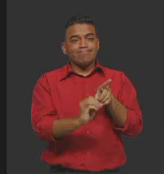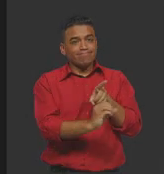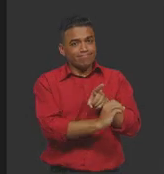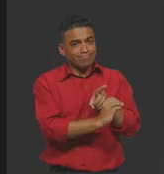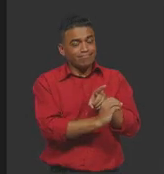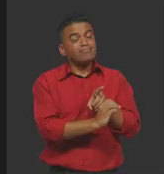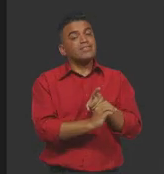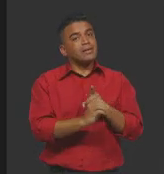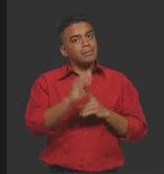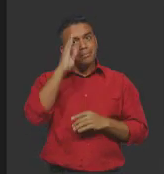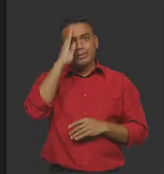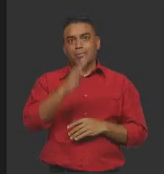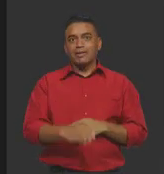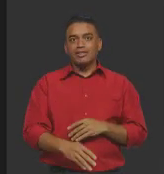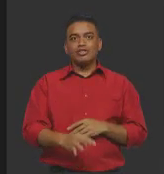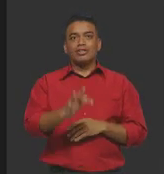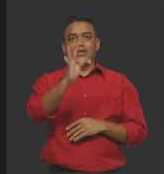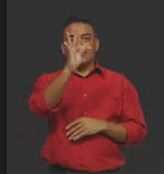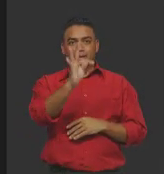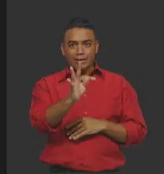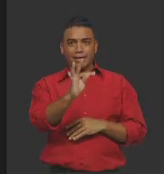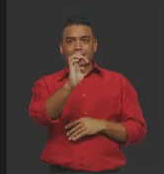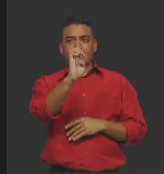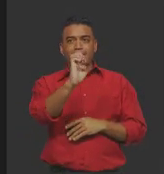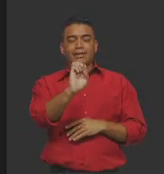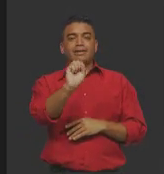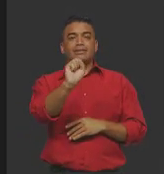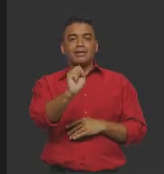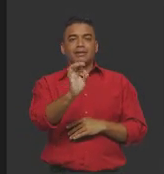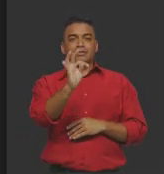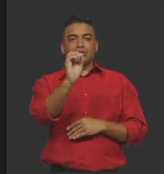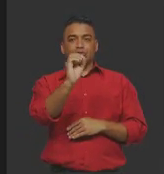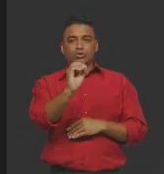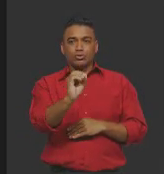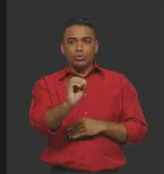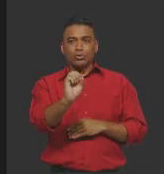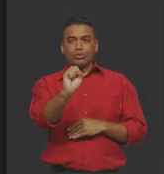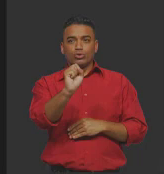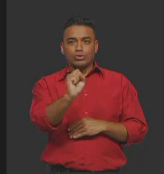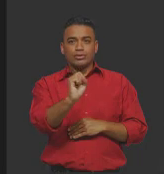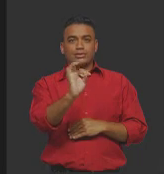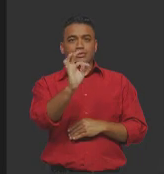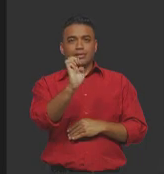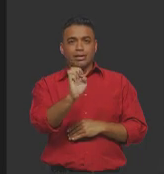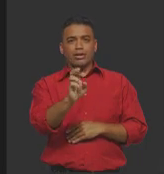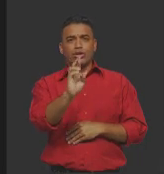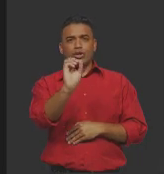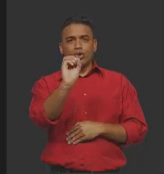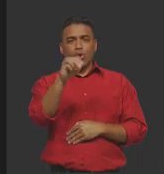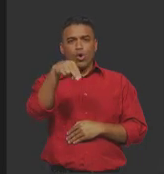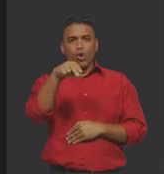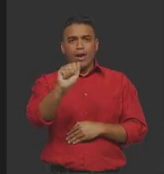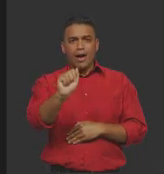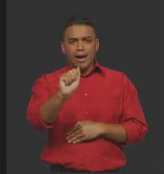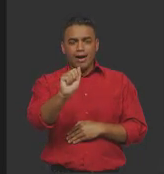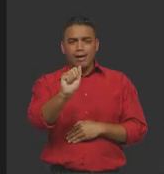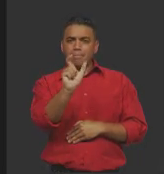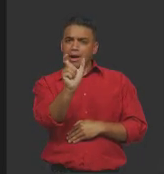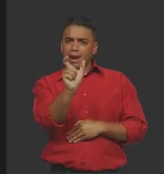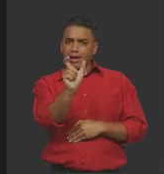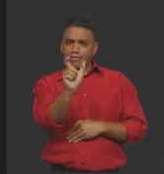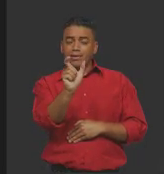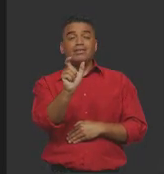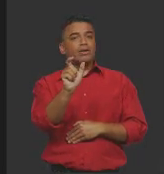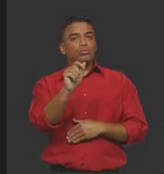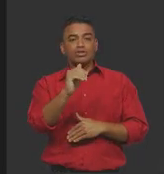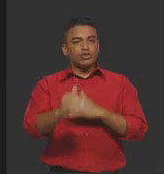a testosterona. O que a testosterona faz? Ela proporciona o desenvolvimento do sistema reprodutor